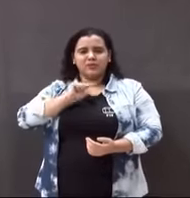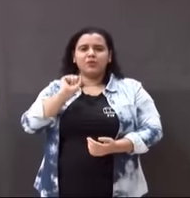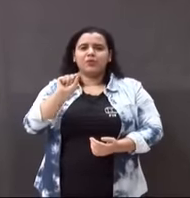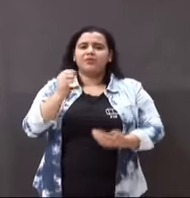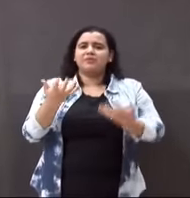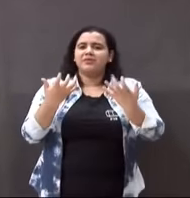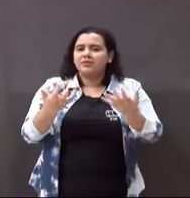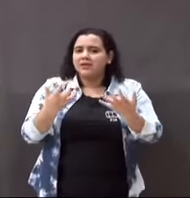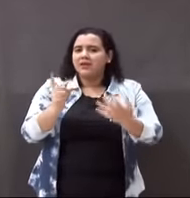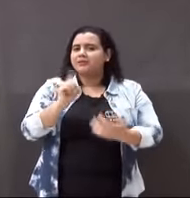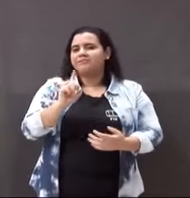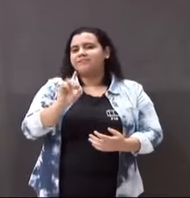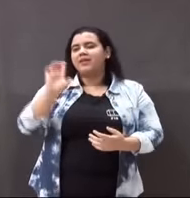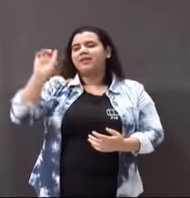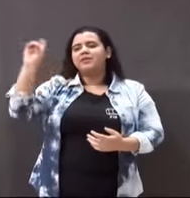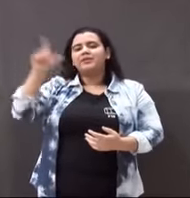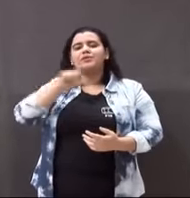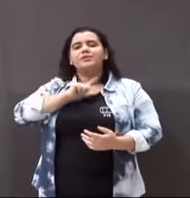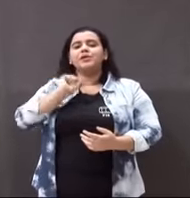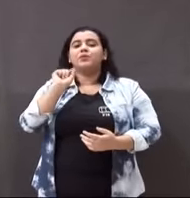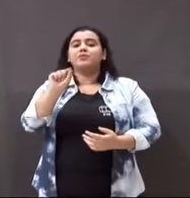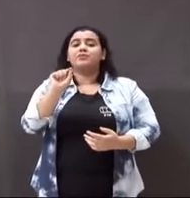mas o que você precisa